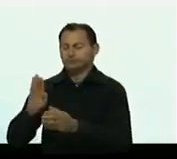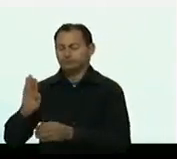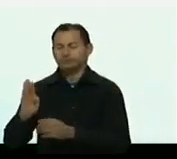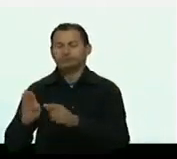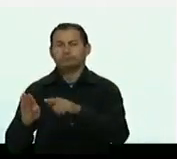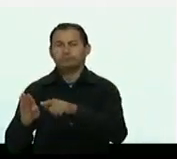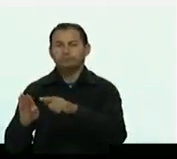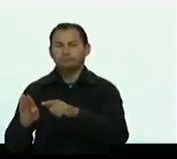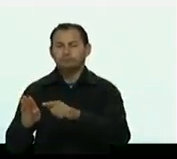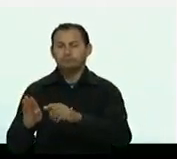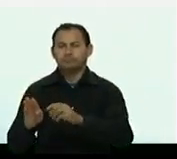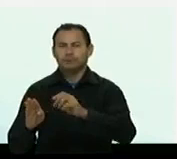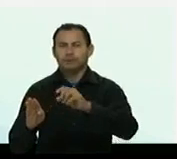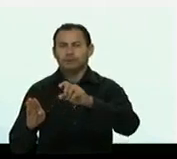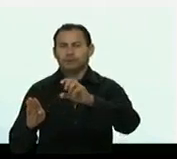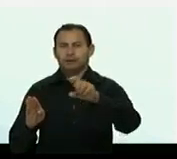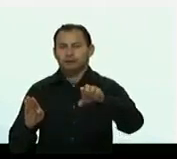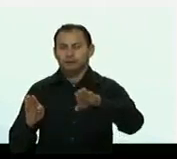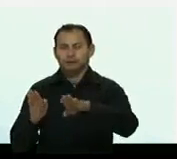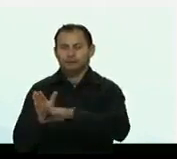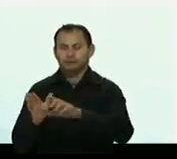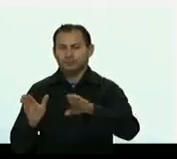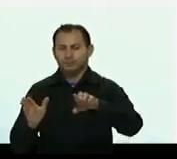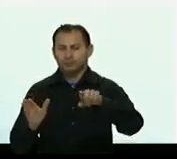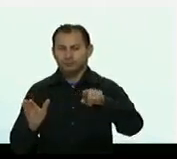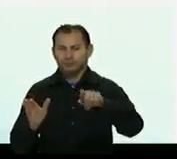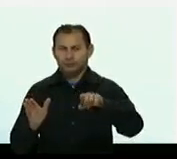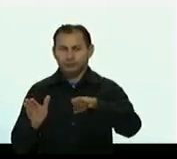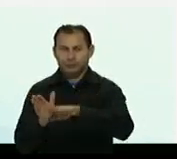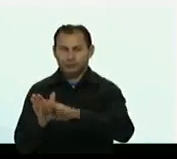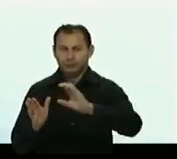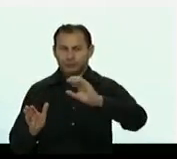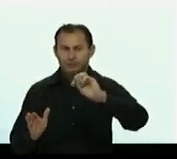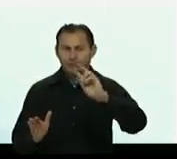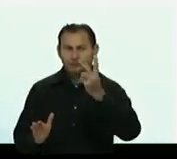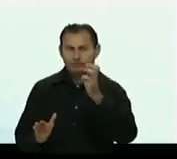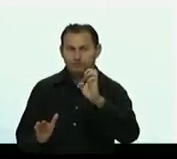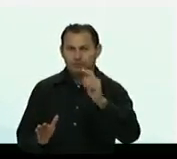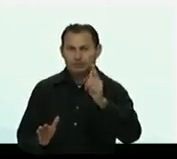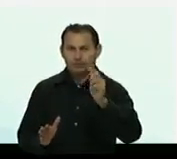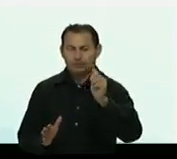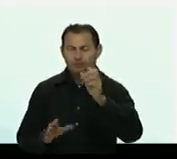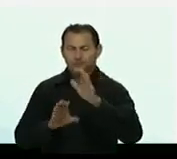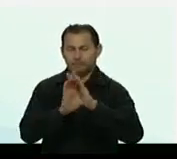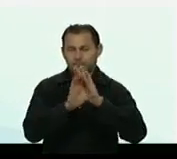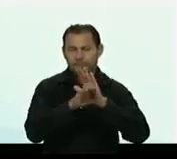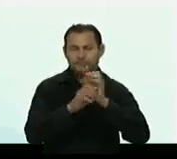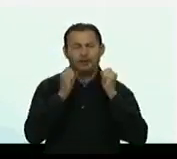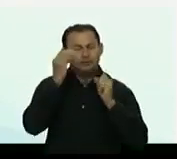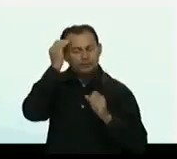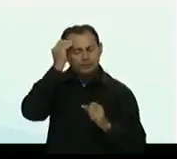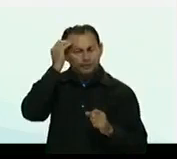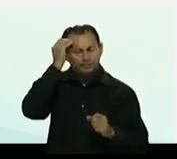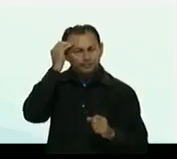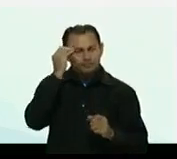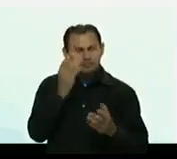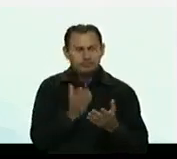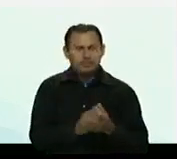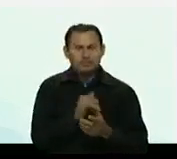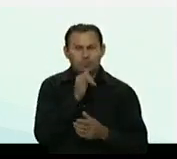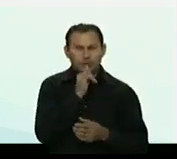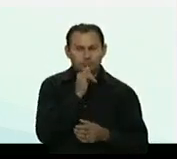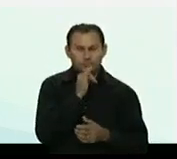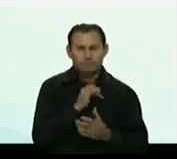chamado conjunto de chegada. Esses conceitos, nós podemos assim imaginar, por